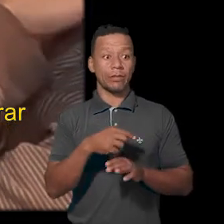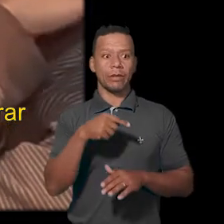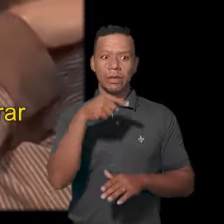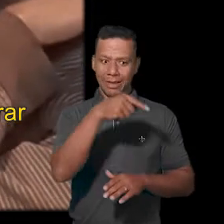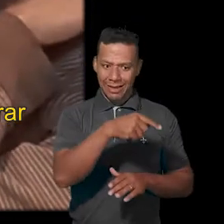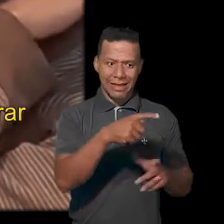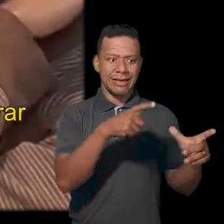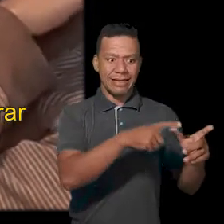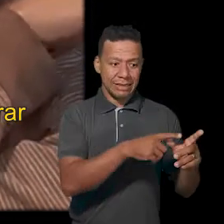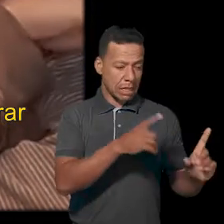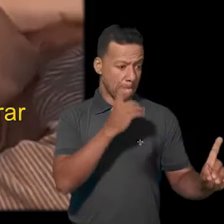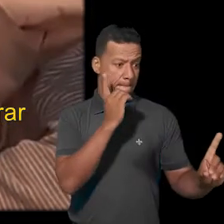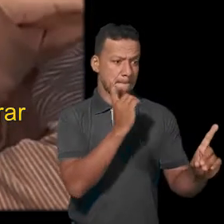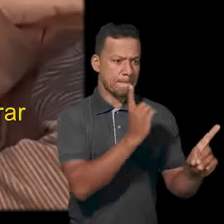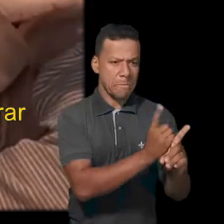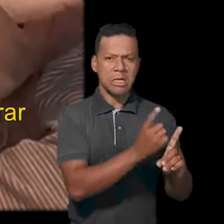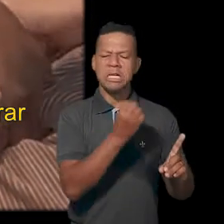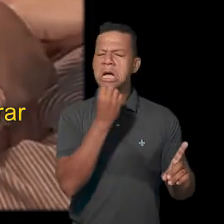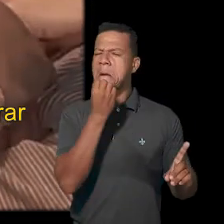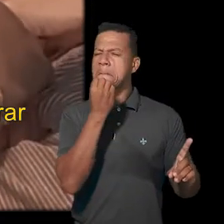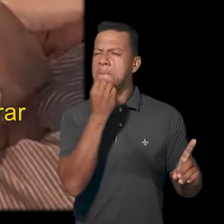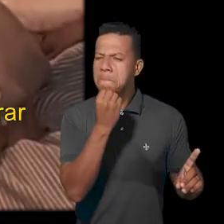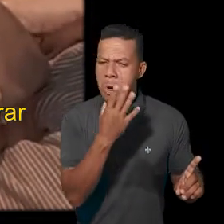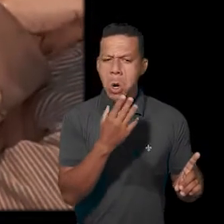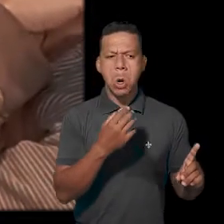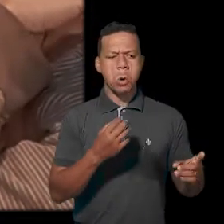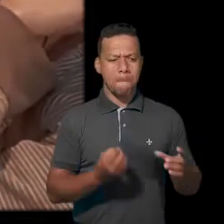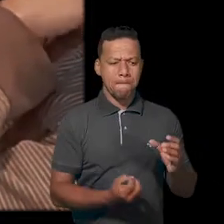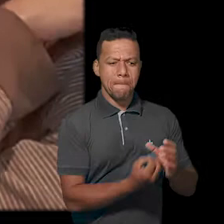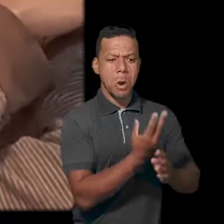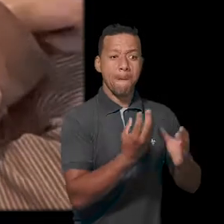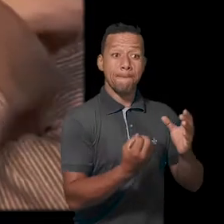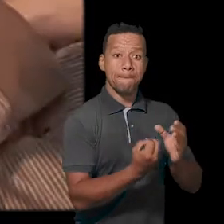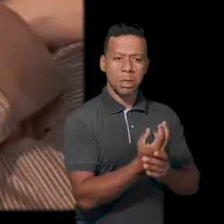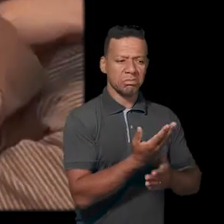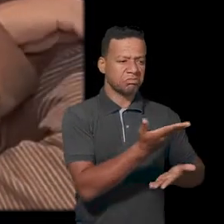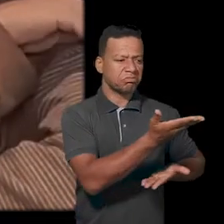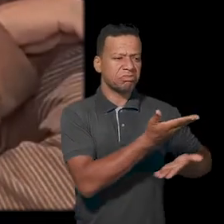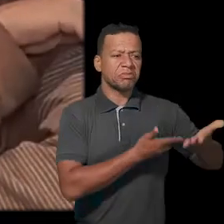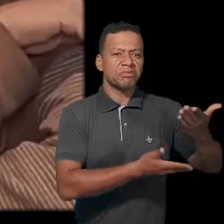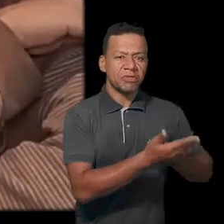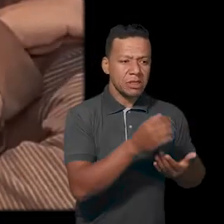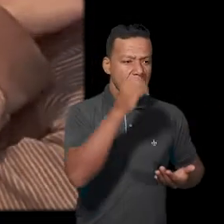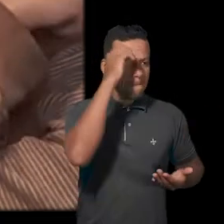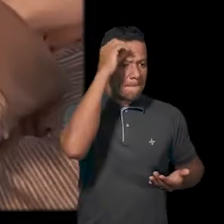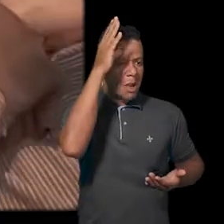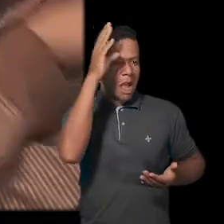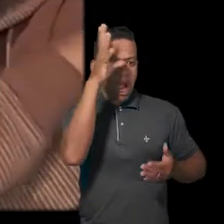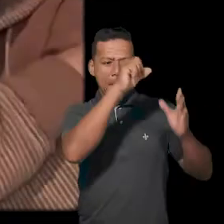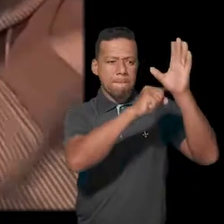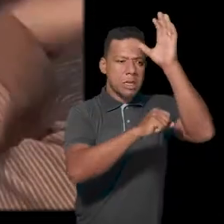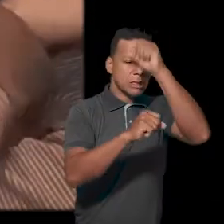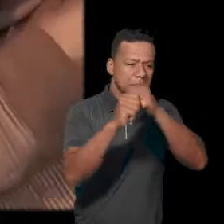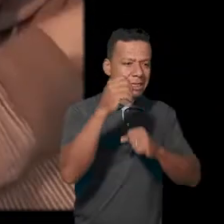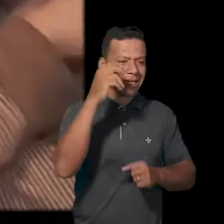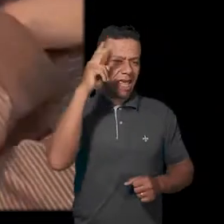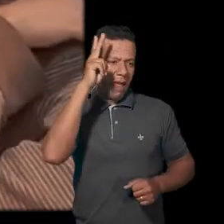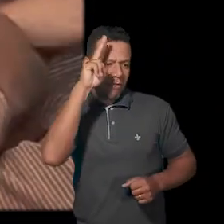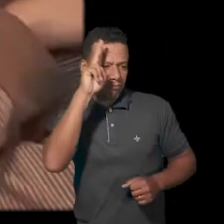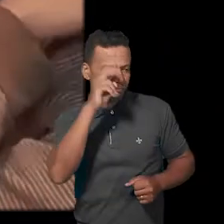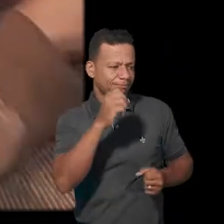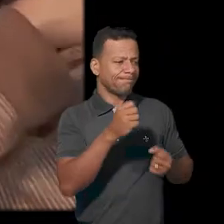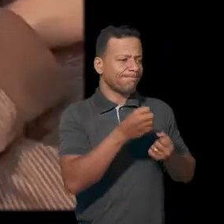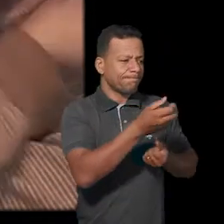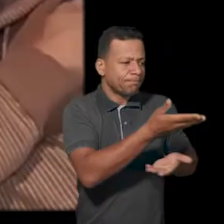mais encontrar um espaço onde poder se enfocar, um tempo assim para projetar novas ideias,